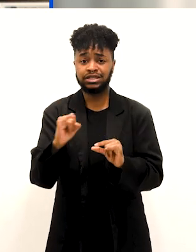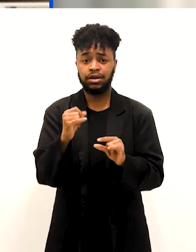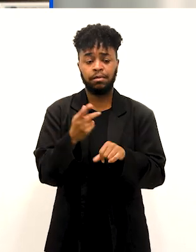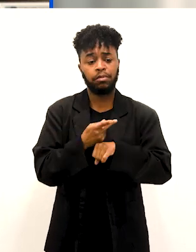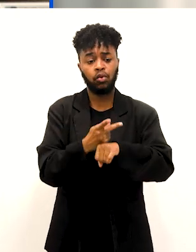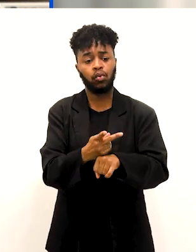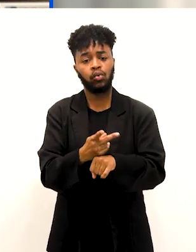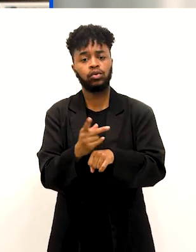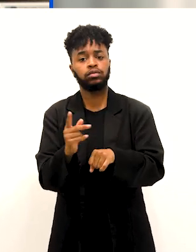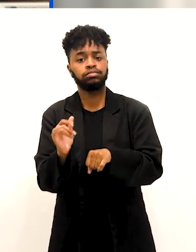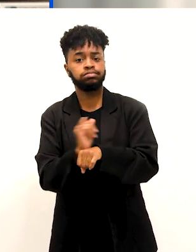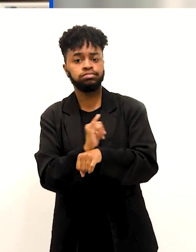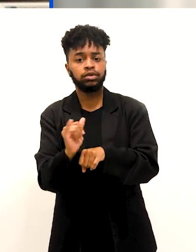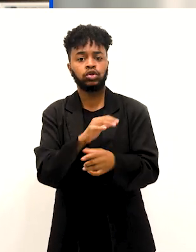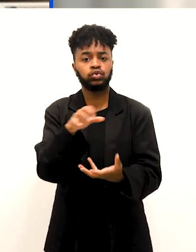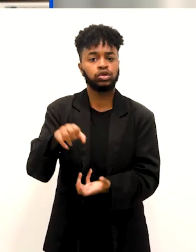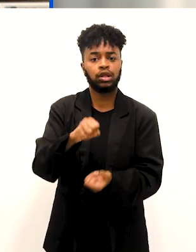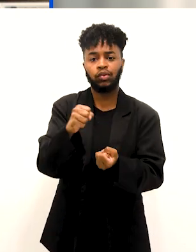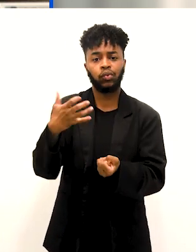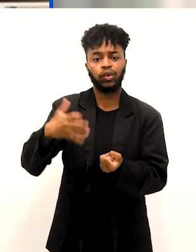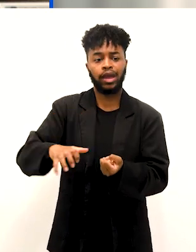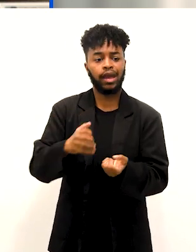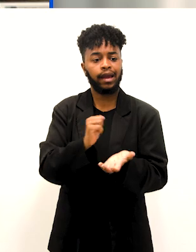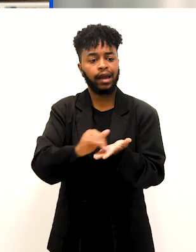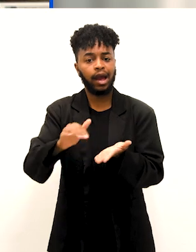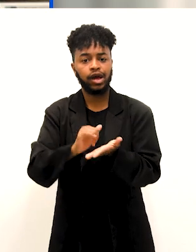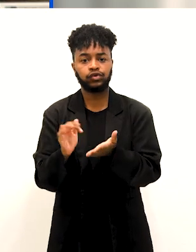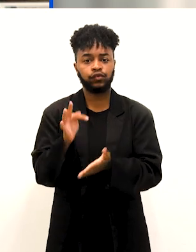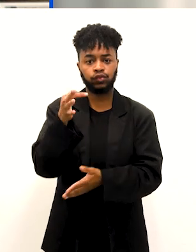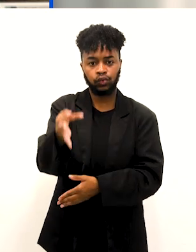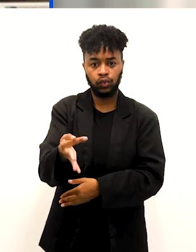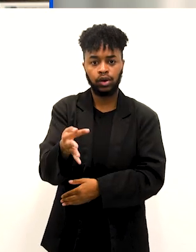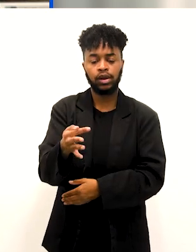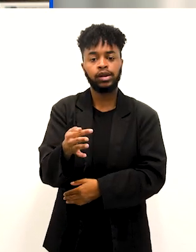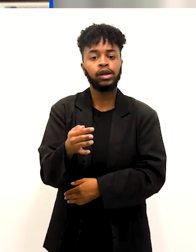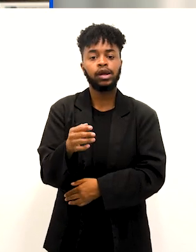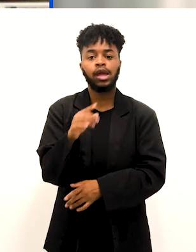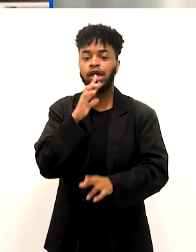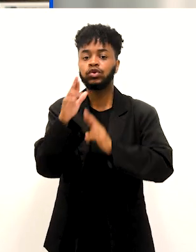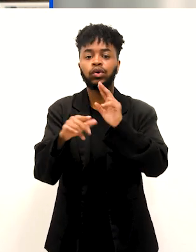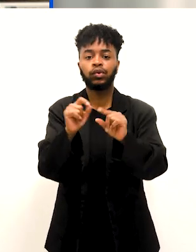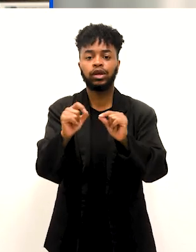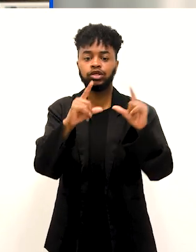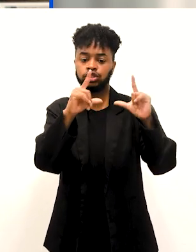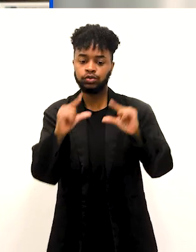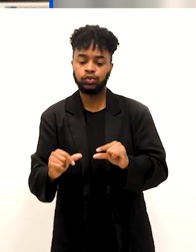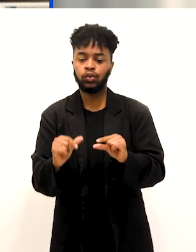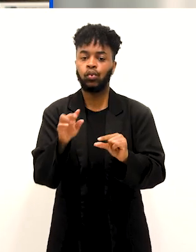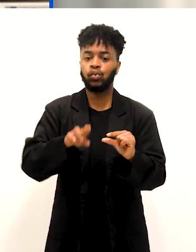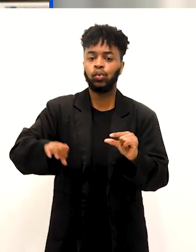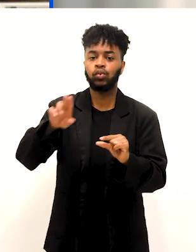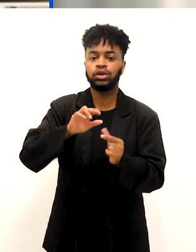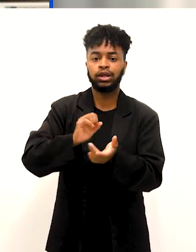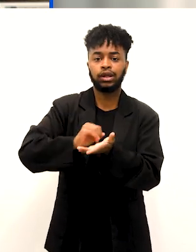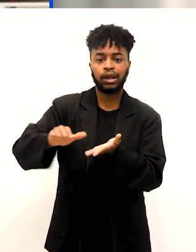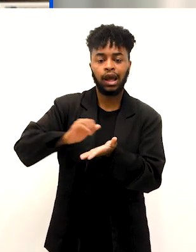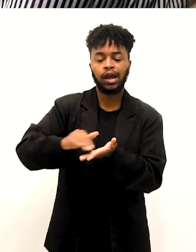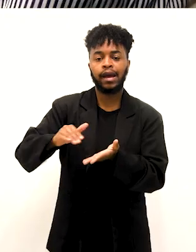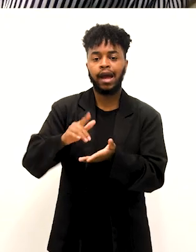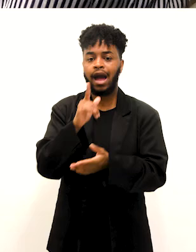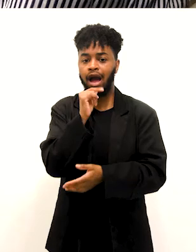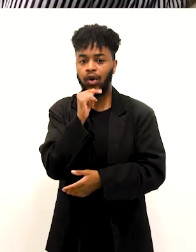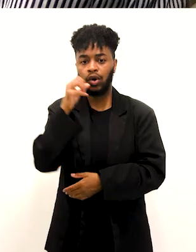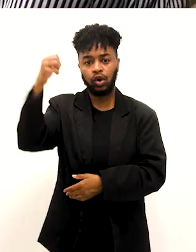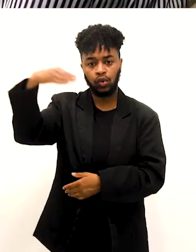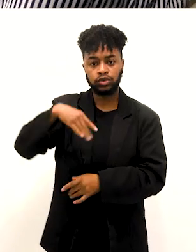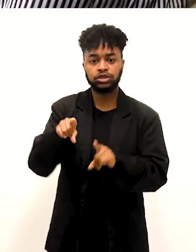para quem não quer ser um custo para o Estado no futuro, vai resultar numa redução do custo mensal de água, energia e esgoto da família e vai